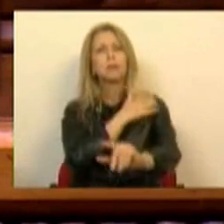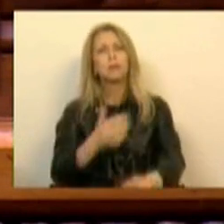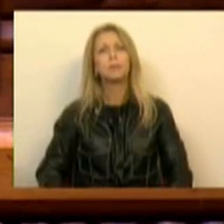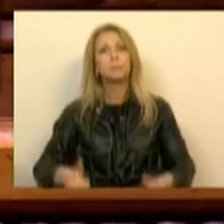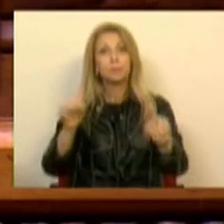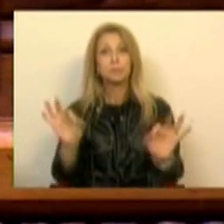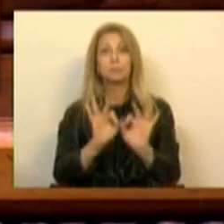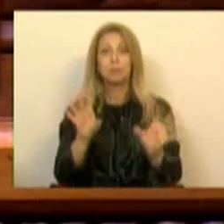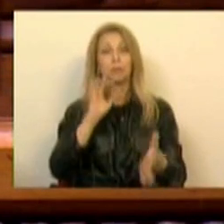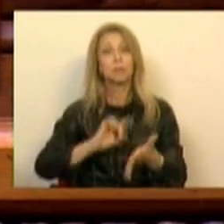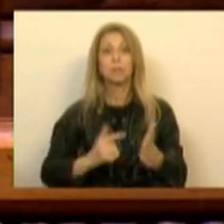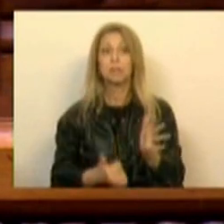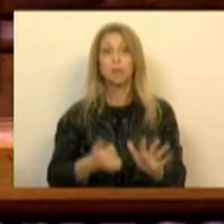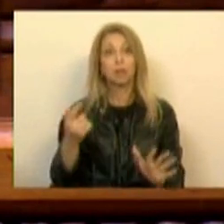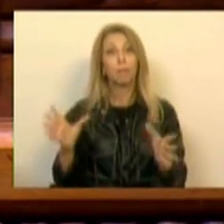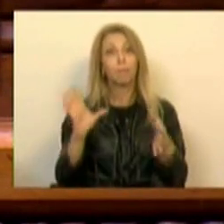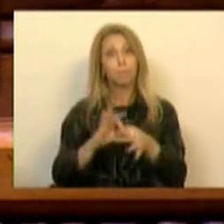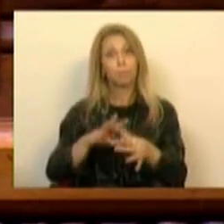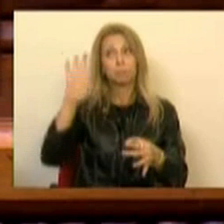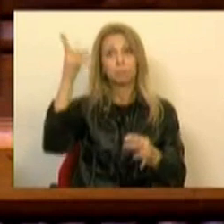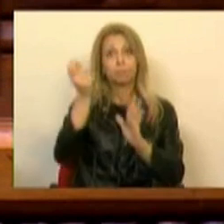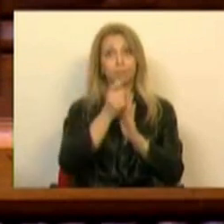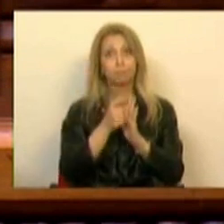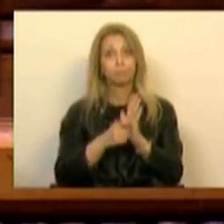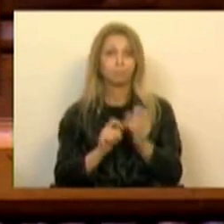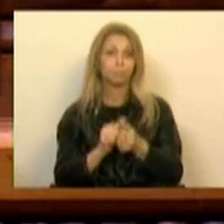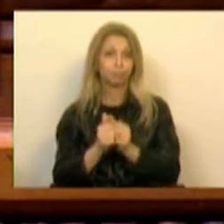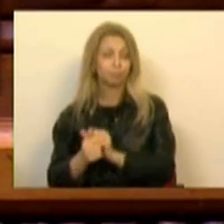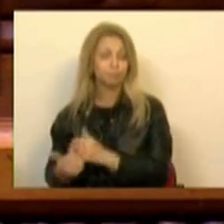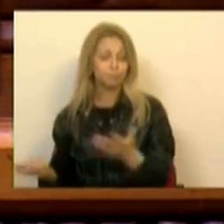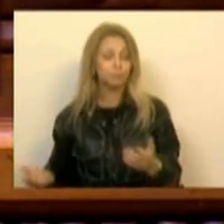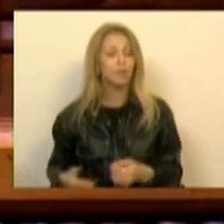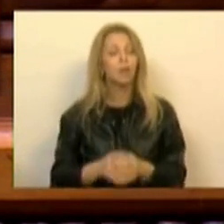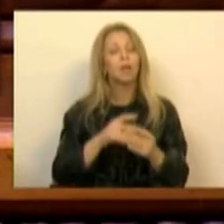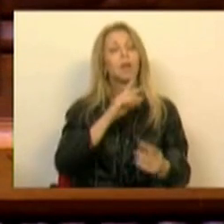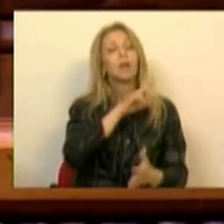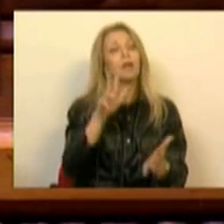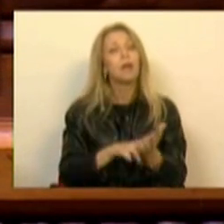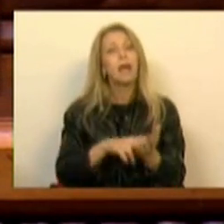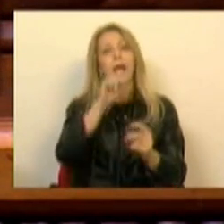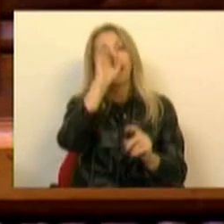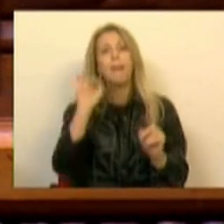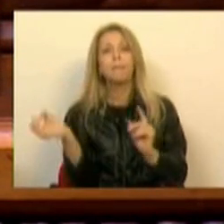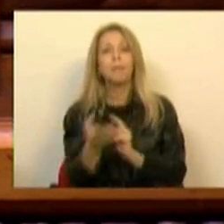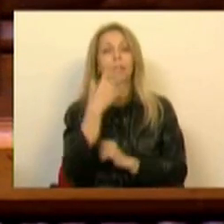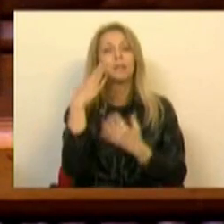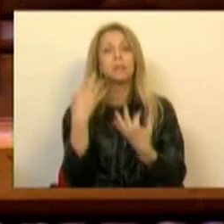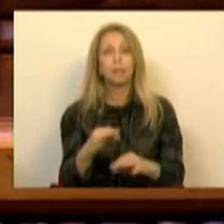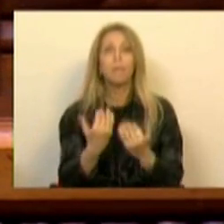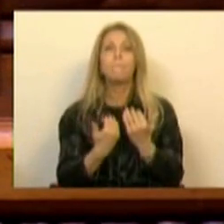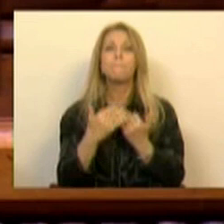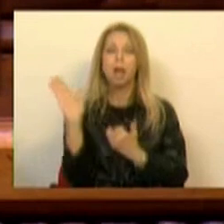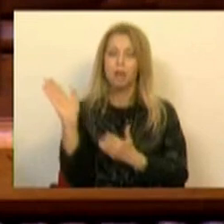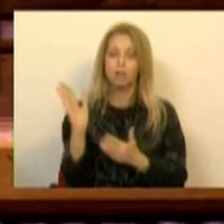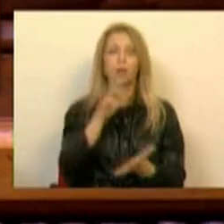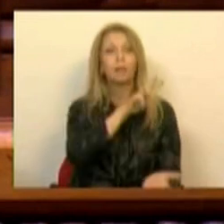elemento central da agenda climática. Aprovámos o pacote Ambiente Mais Simples, que faz uma reforma